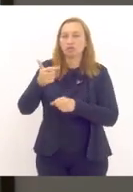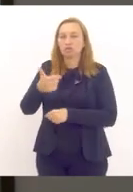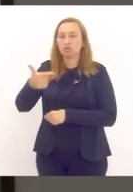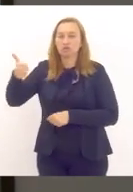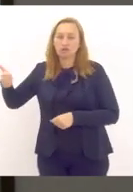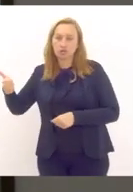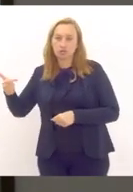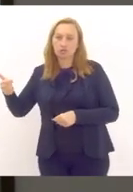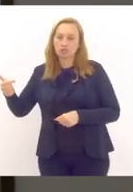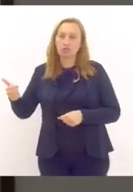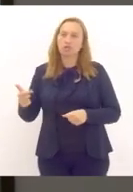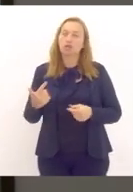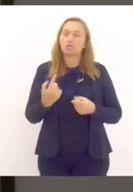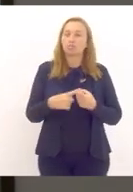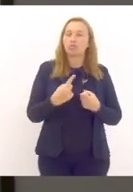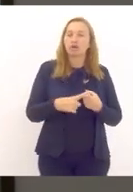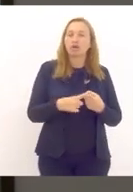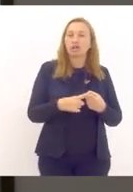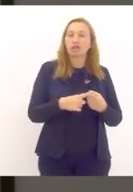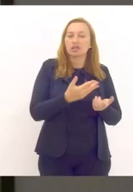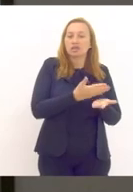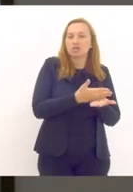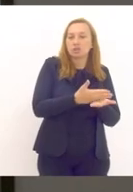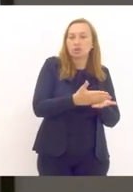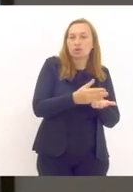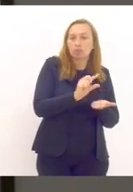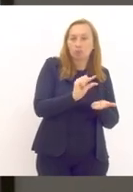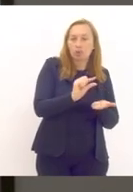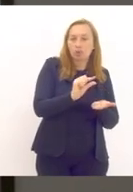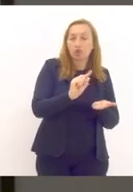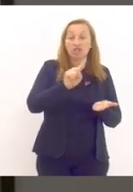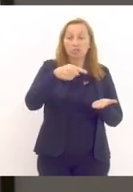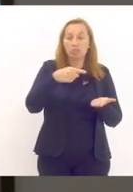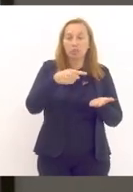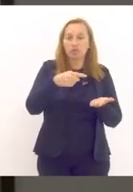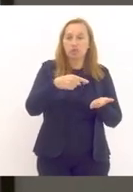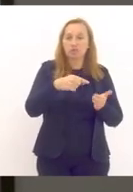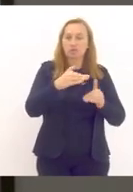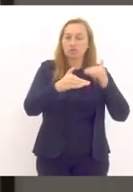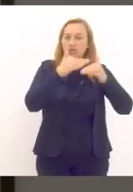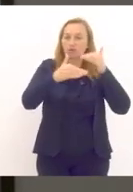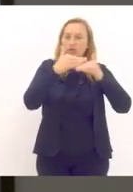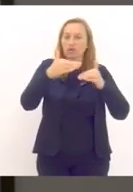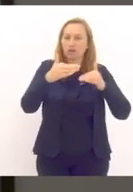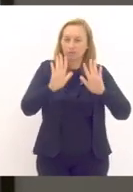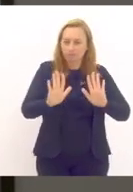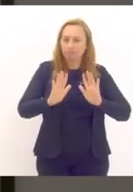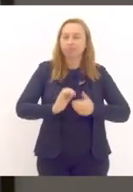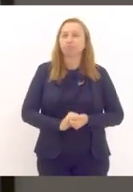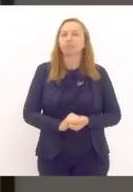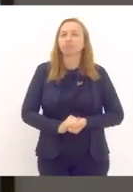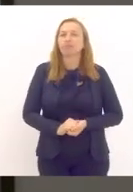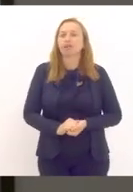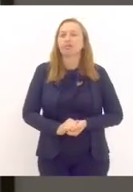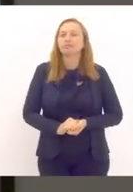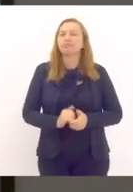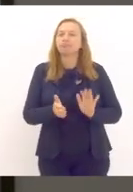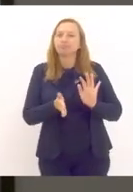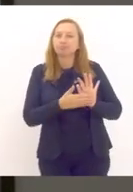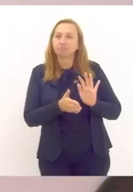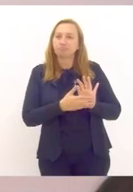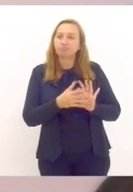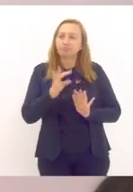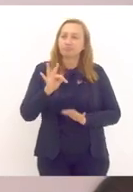foram acelerando o empenho no final do ano. Aqui, como acho que em grande medida em função do TAC, ou da proposta de TAC